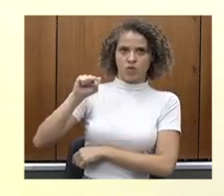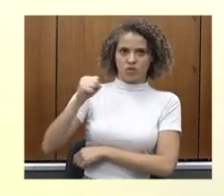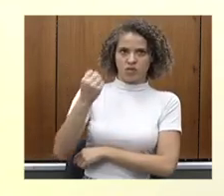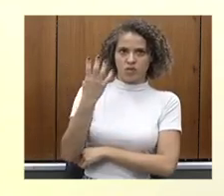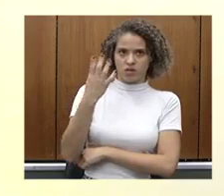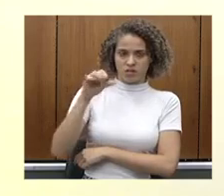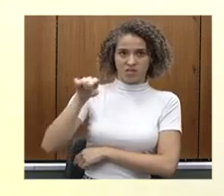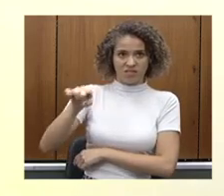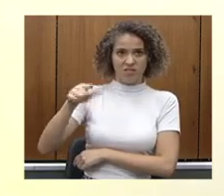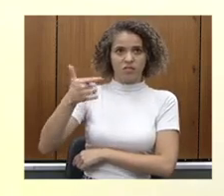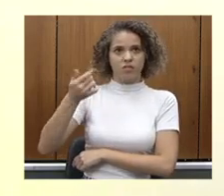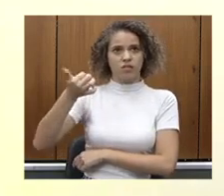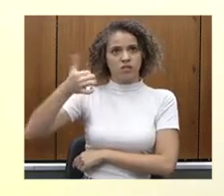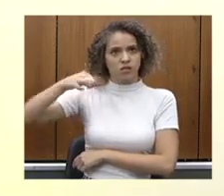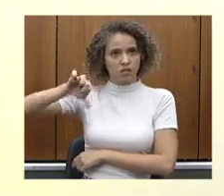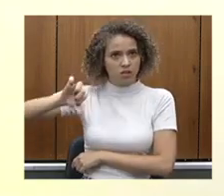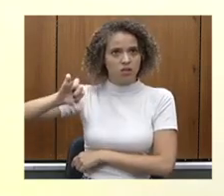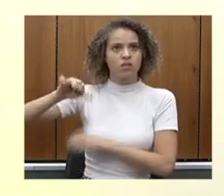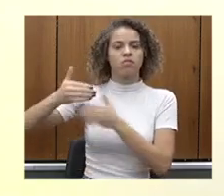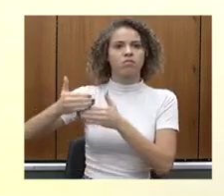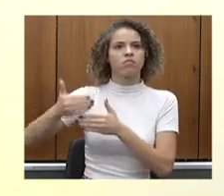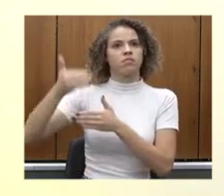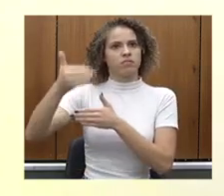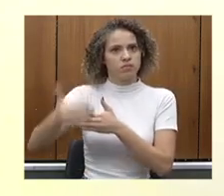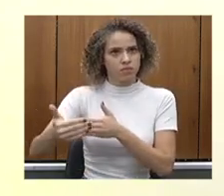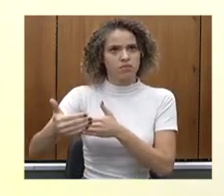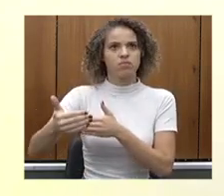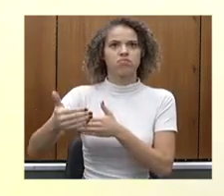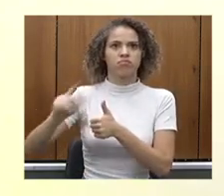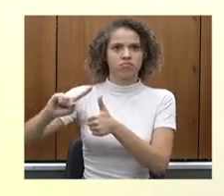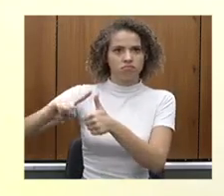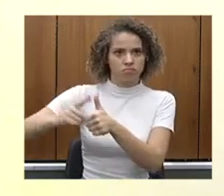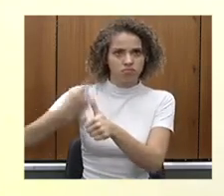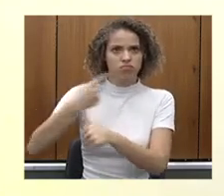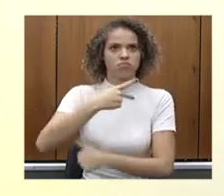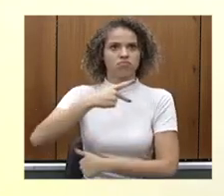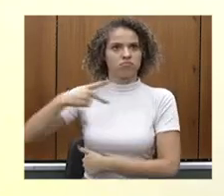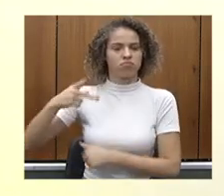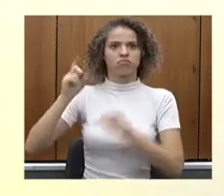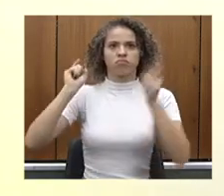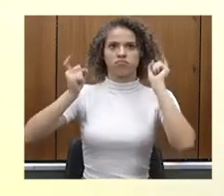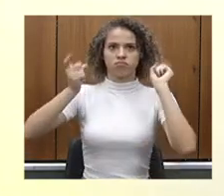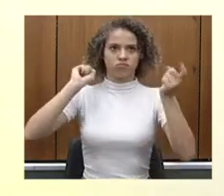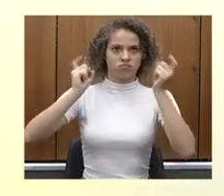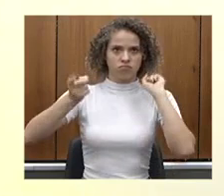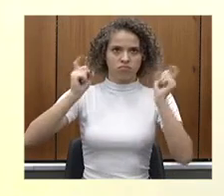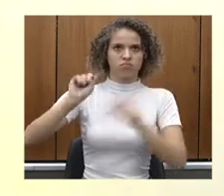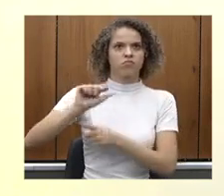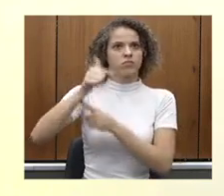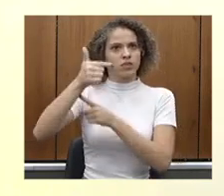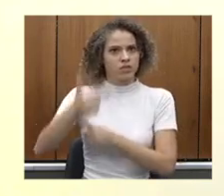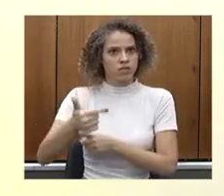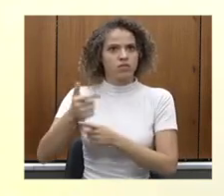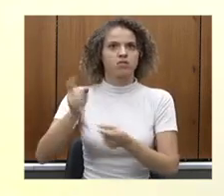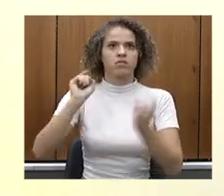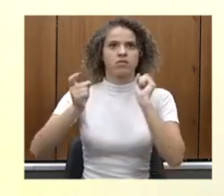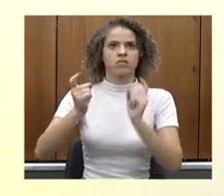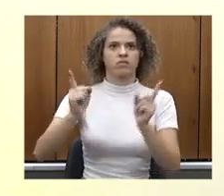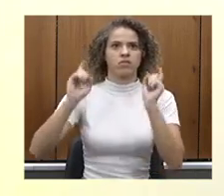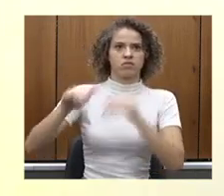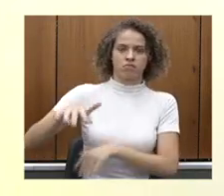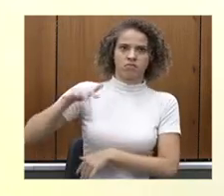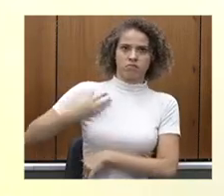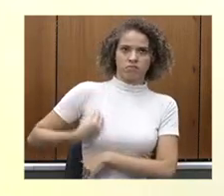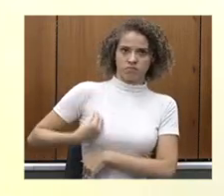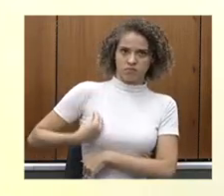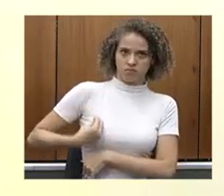-2019, na seguinte ordem. Primeiro, o presidente da reunião. Segundo, o presidente das comissões participantes por